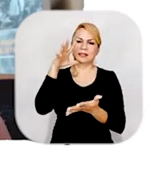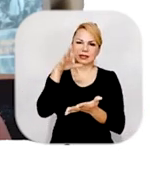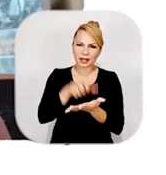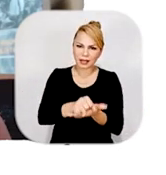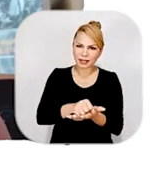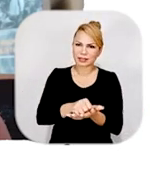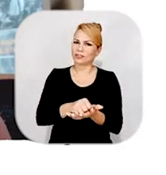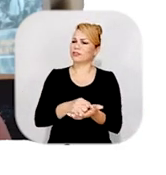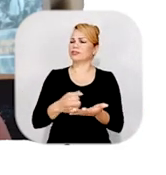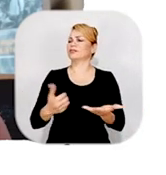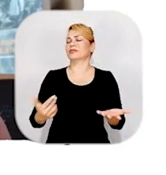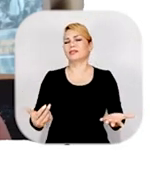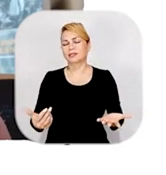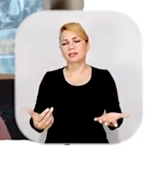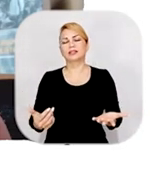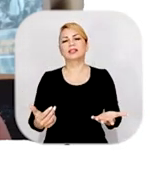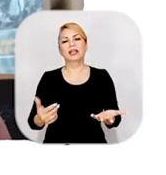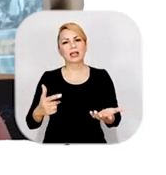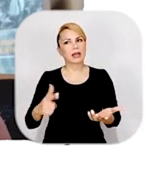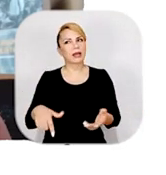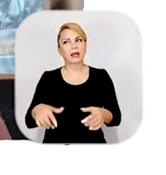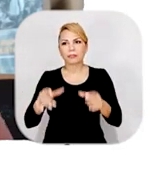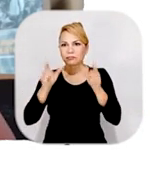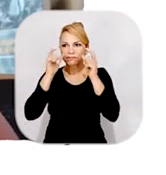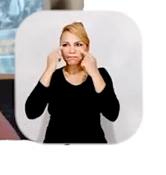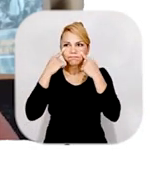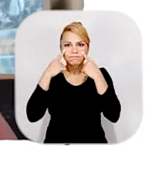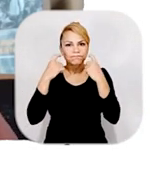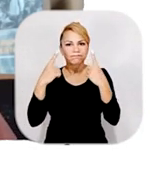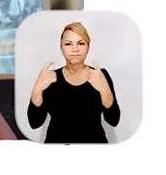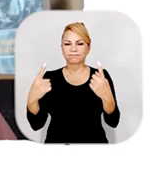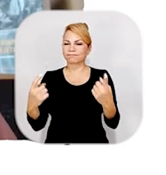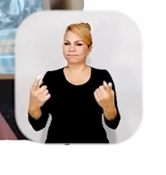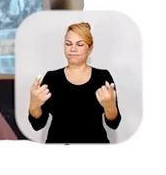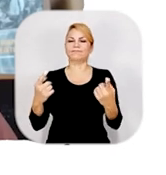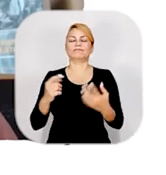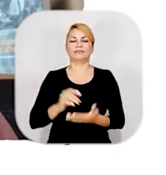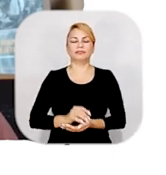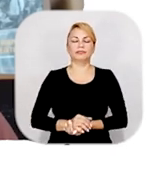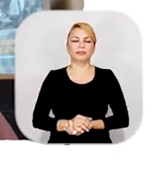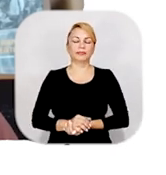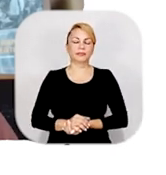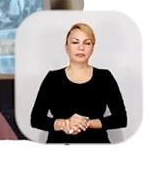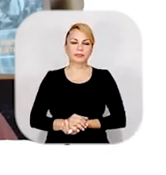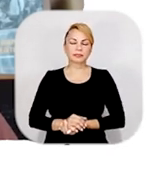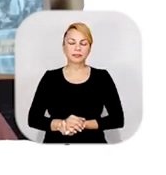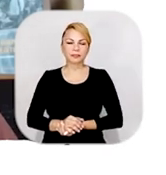isso. Que é muito impressionante. Que inclusive,